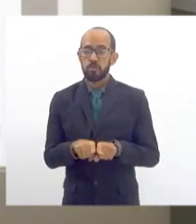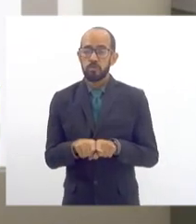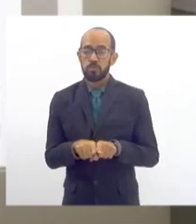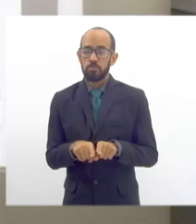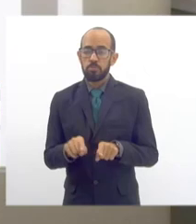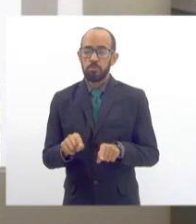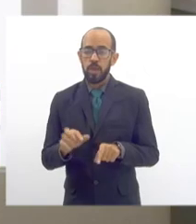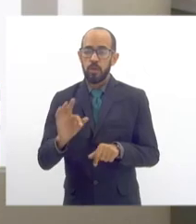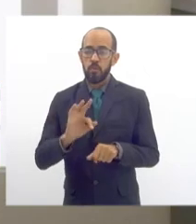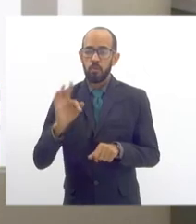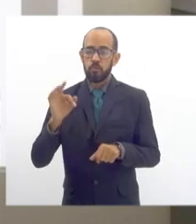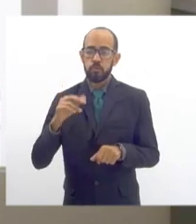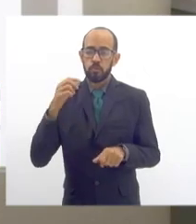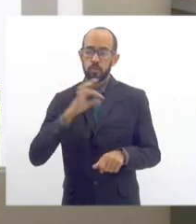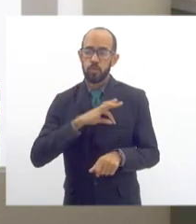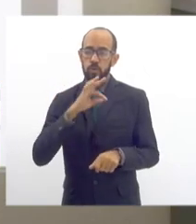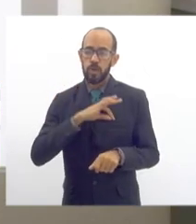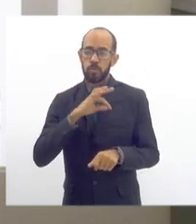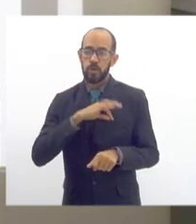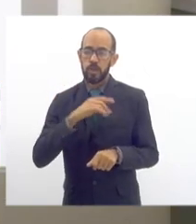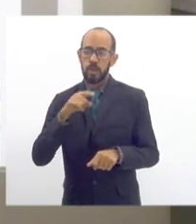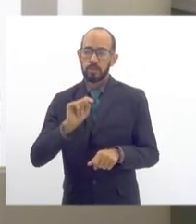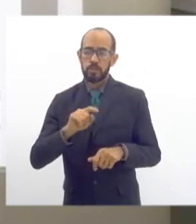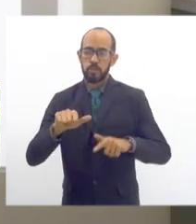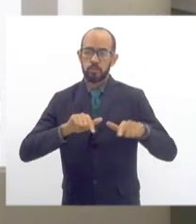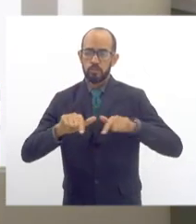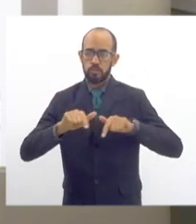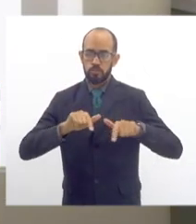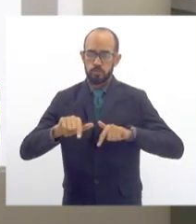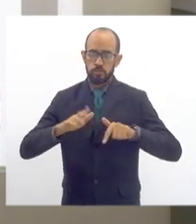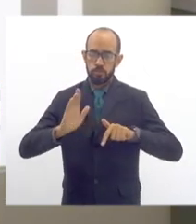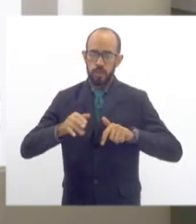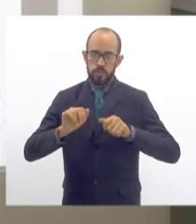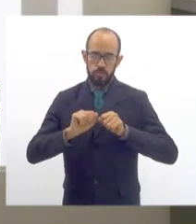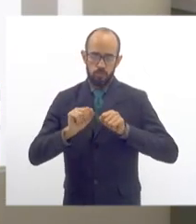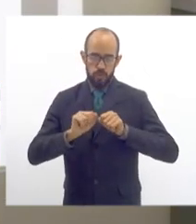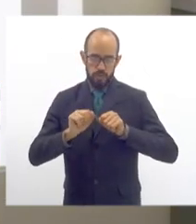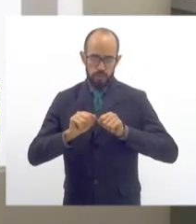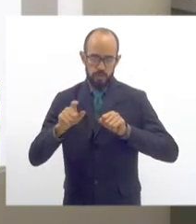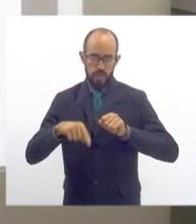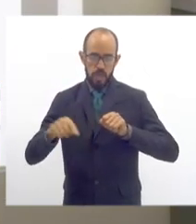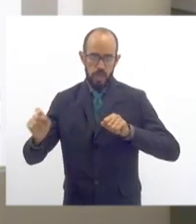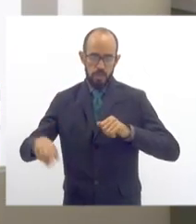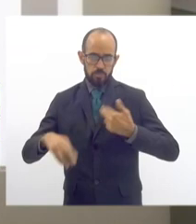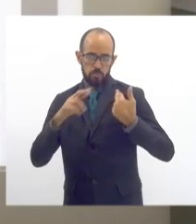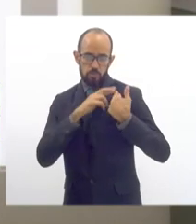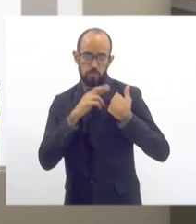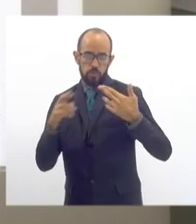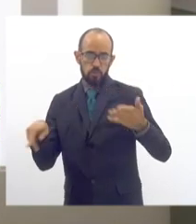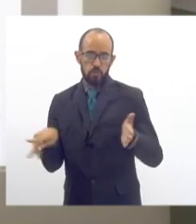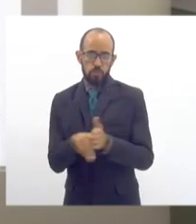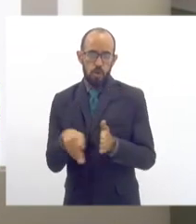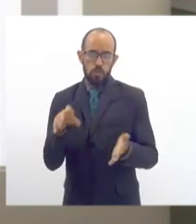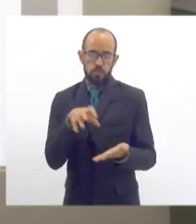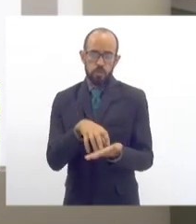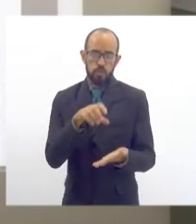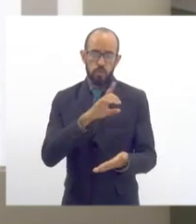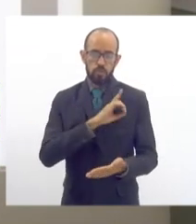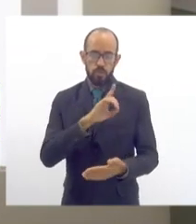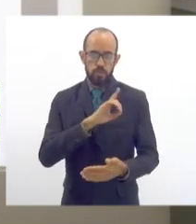E com uma previsão de remuneração de algumas atividades que já são exercidas, são atribuições do próprio órgão, pelo Código de Trânsito Brasileiro,